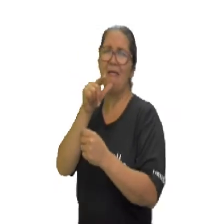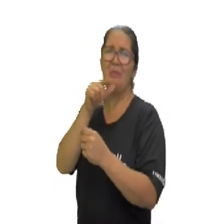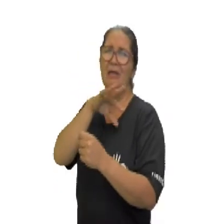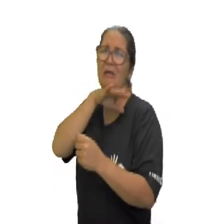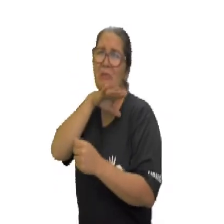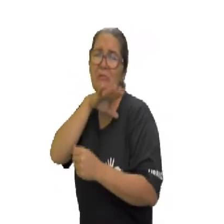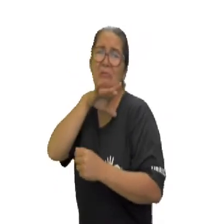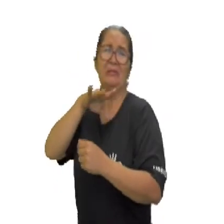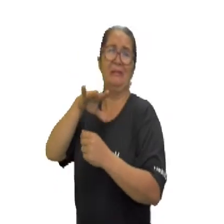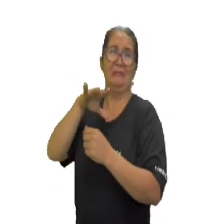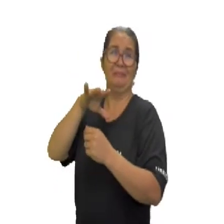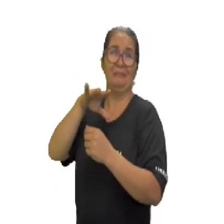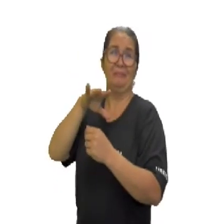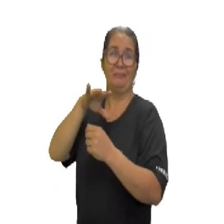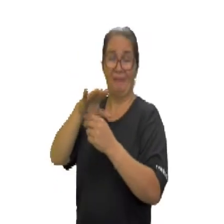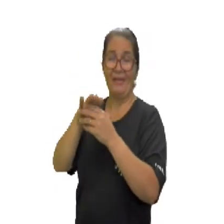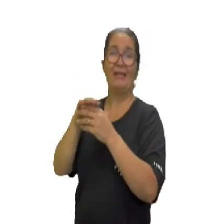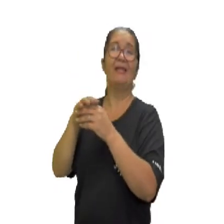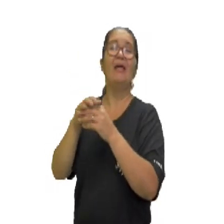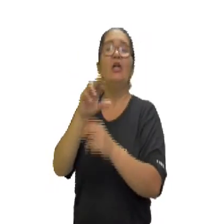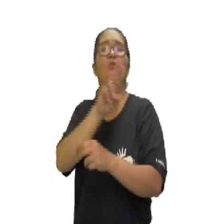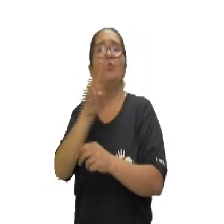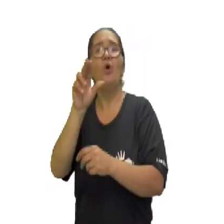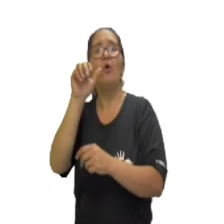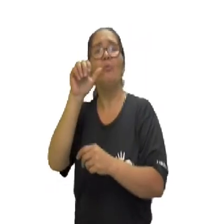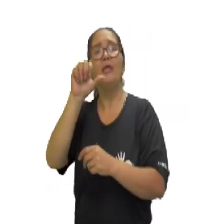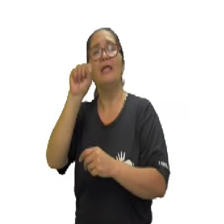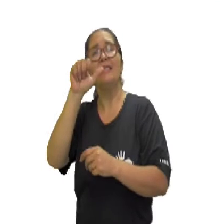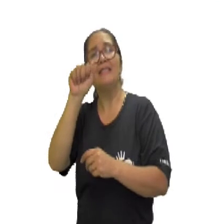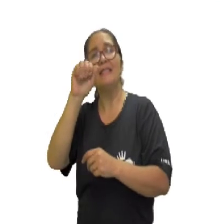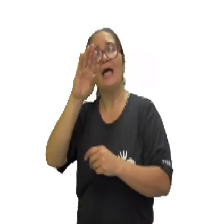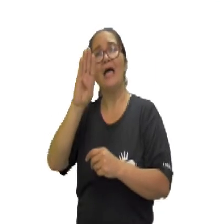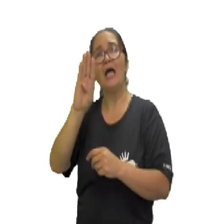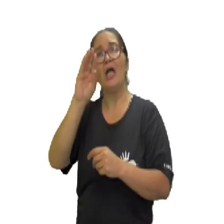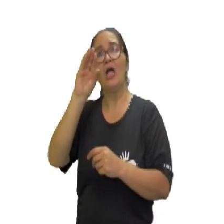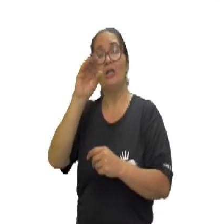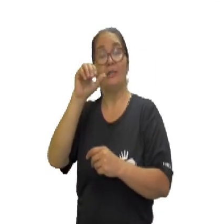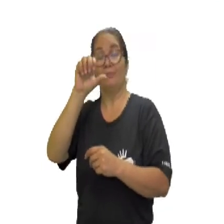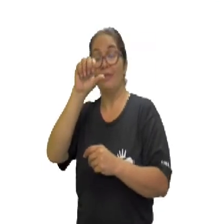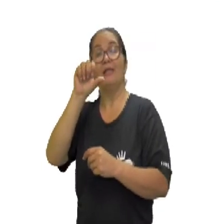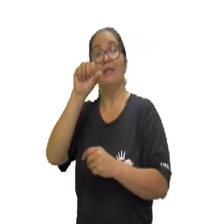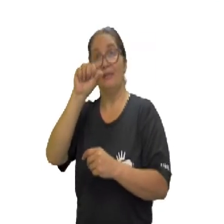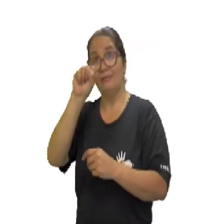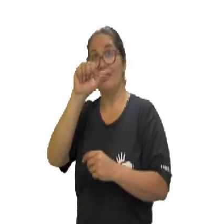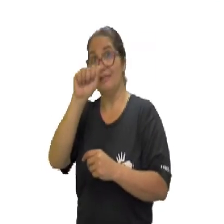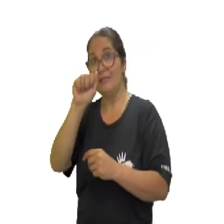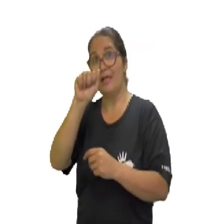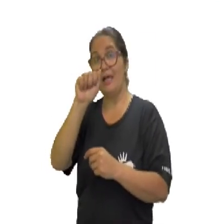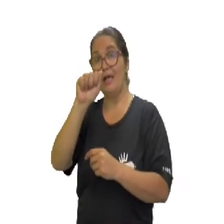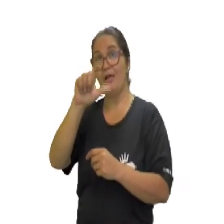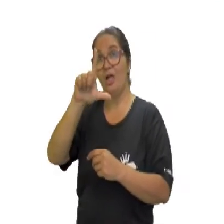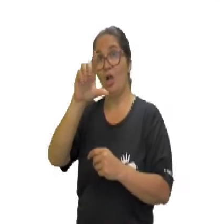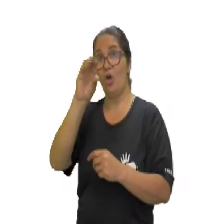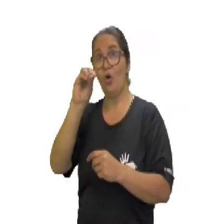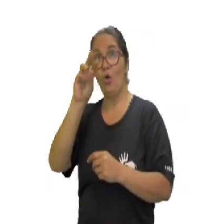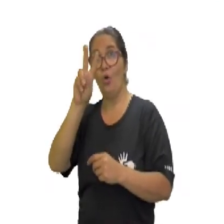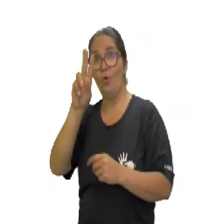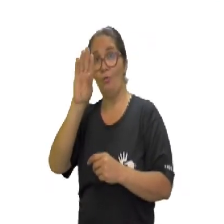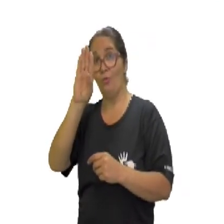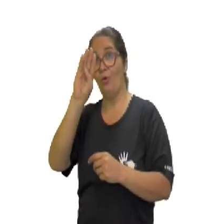o manguezal, quando você ouvir falar, já pode identificar como uma região bem cheia de